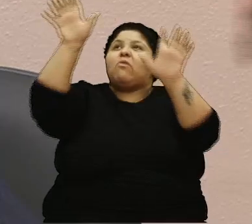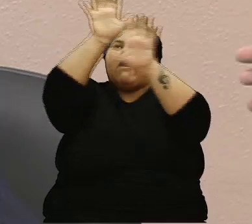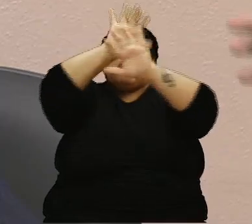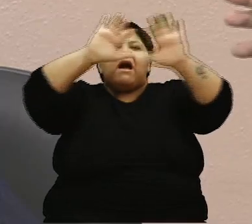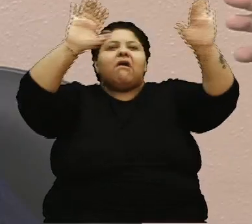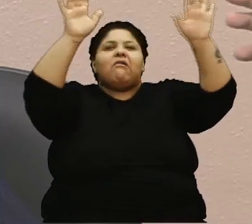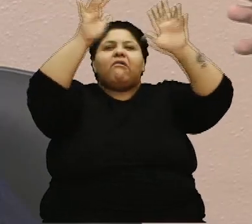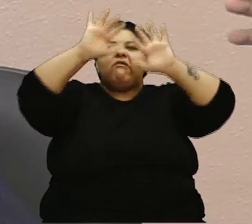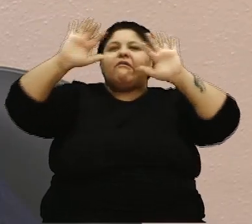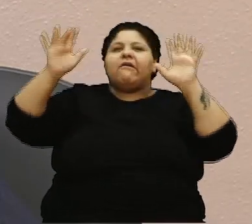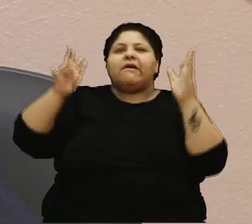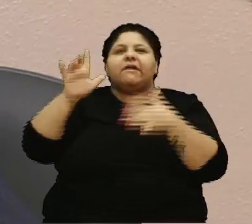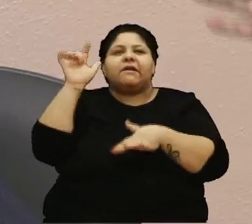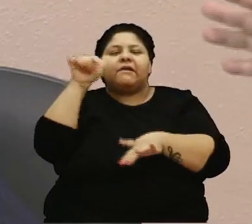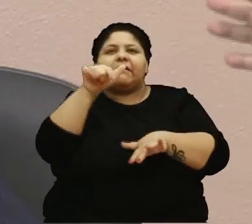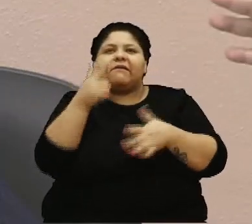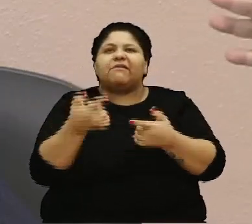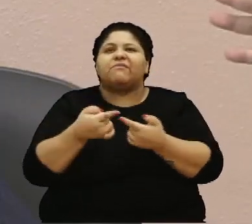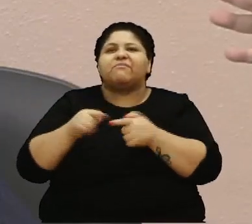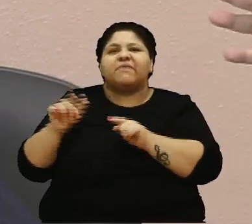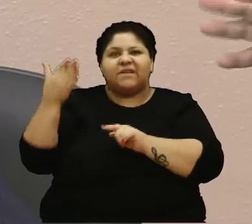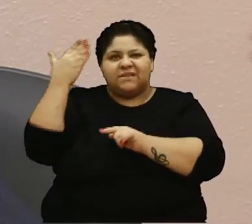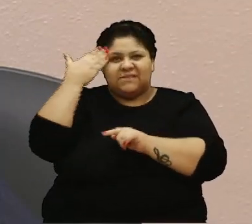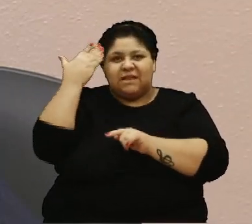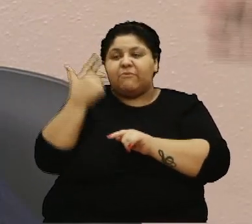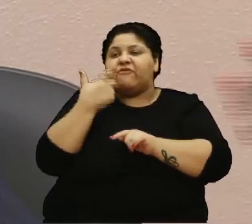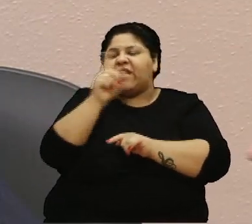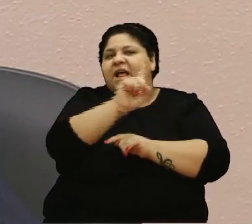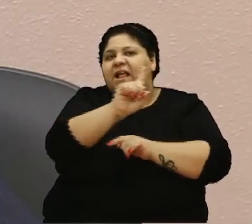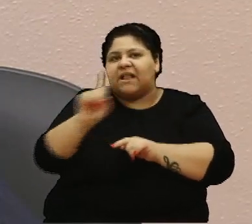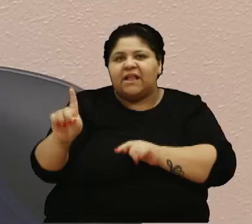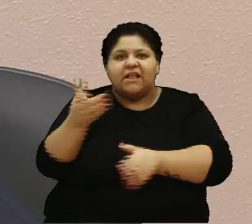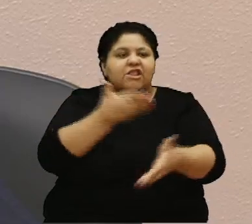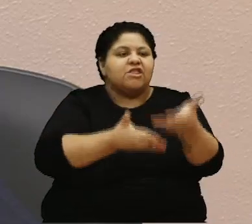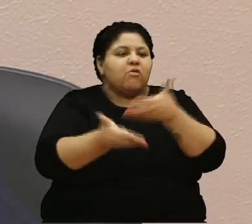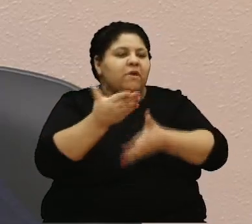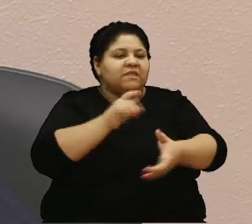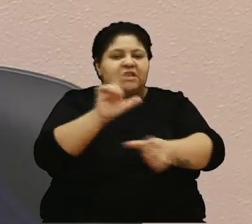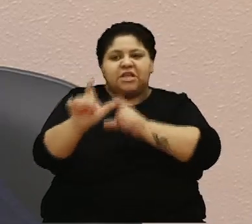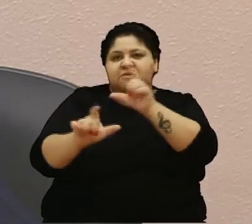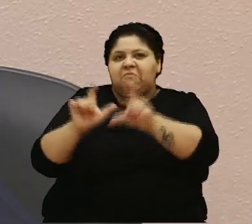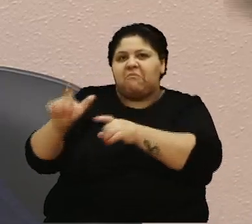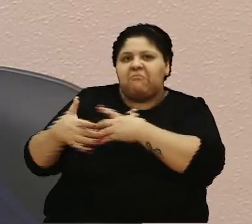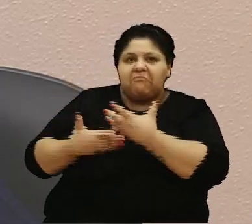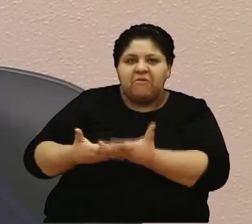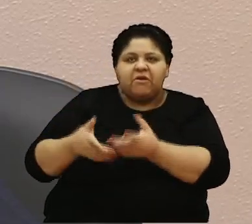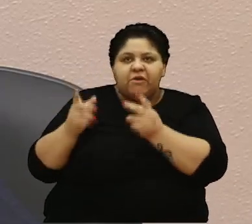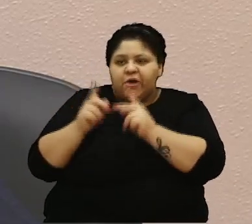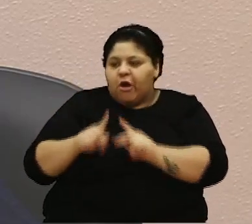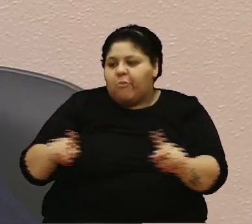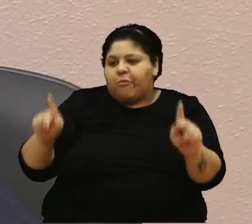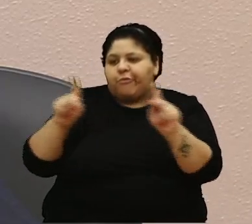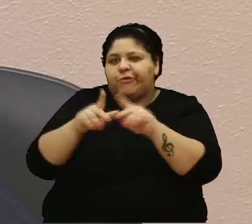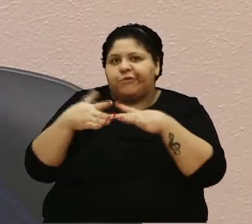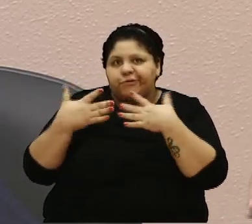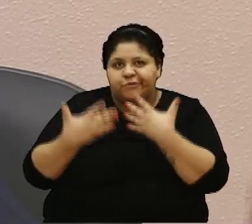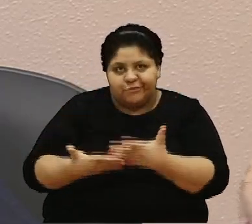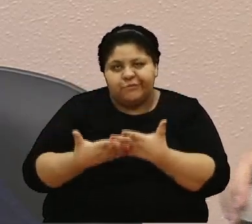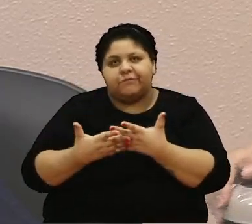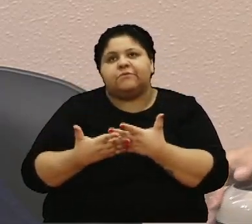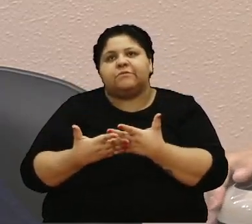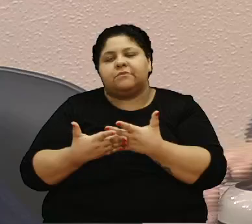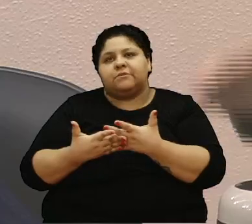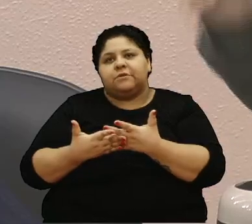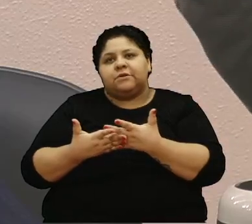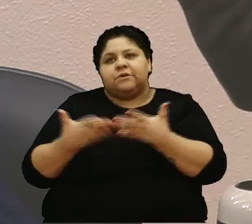vêm por aqui seguidamente, mas é os que sabem dizer não, é os que não atendem as pessoas, né, a população. Enfim, então, faça